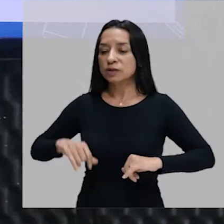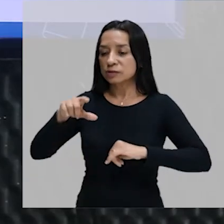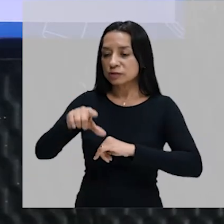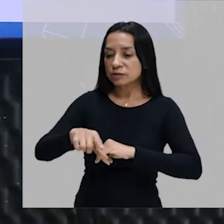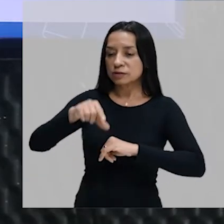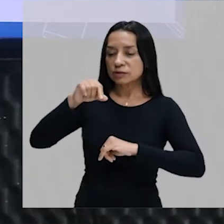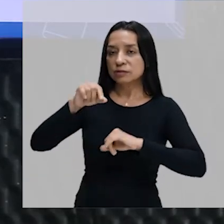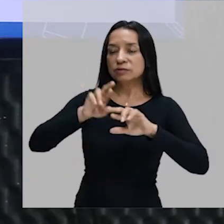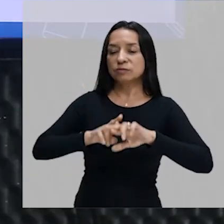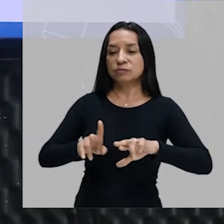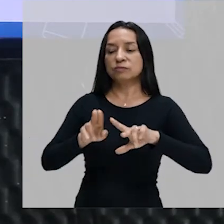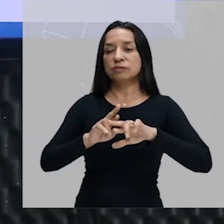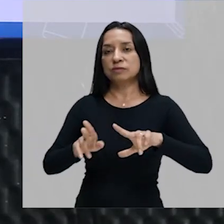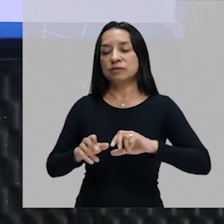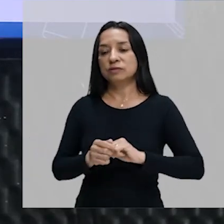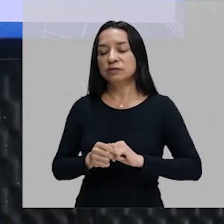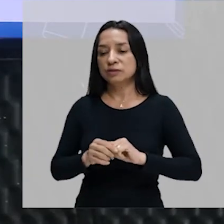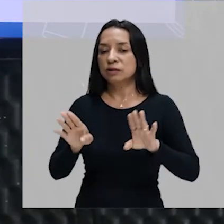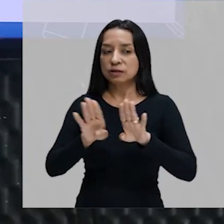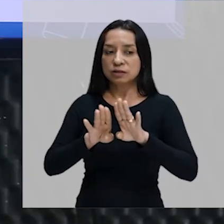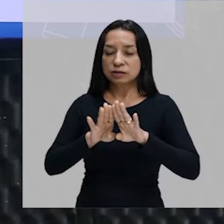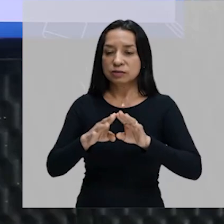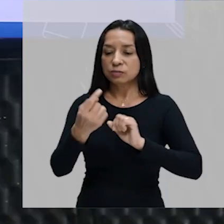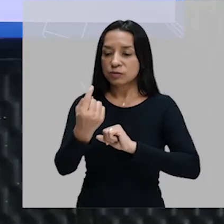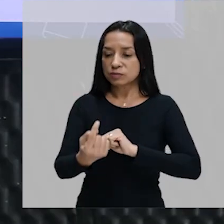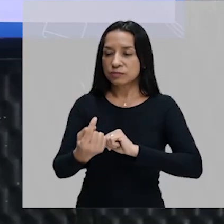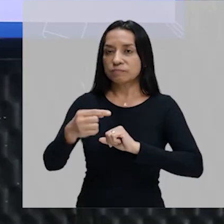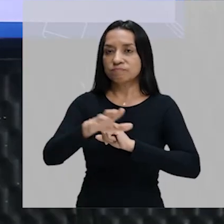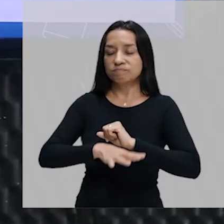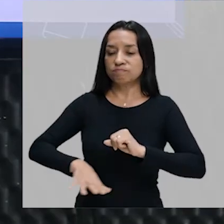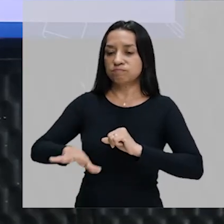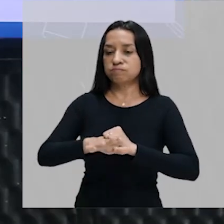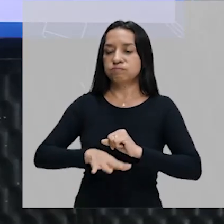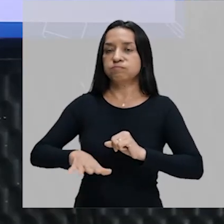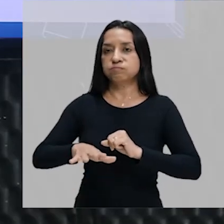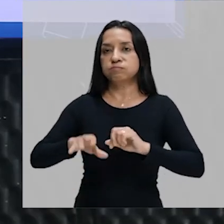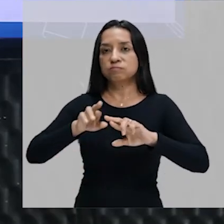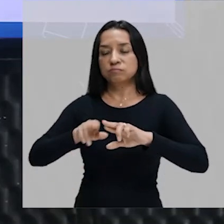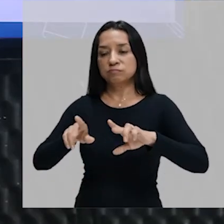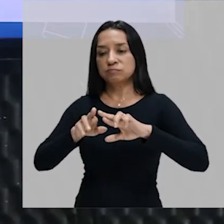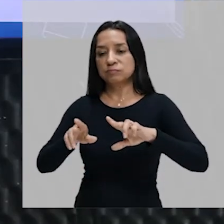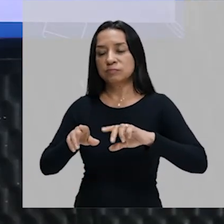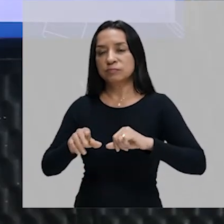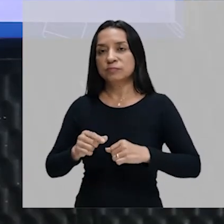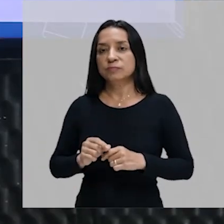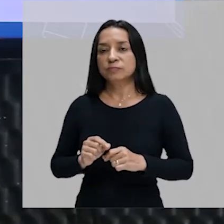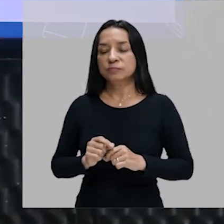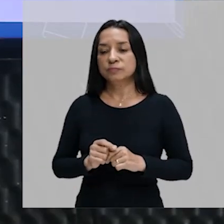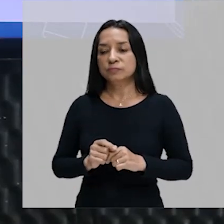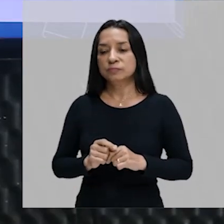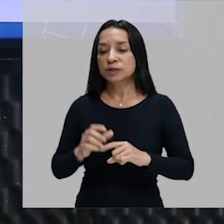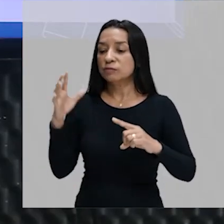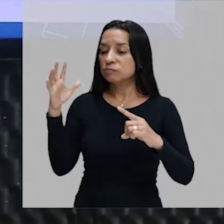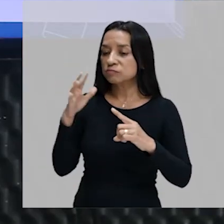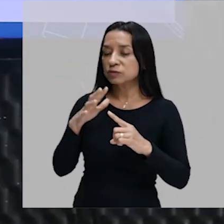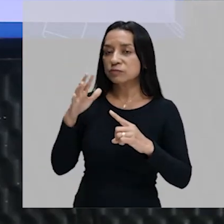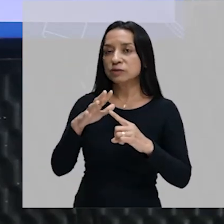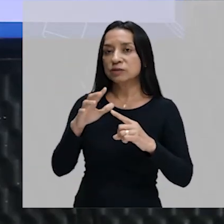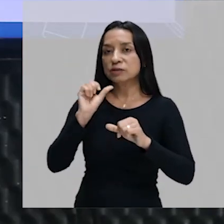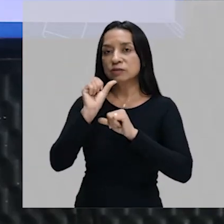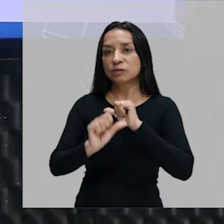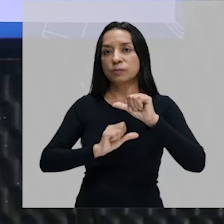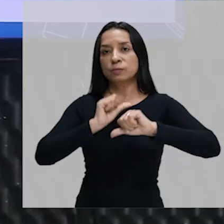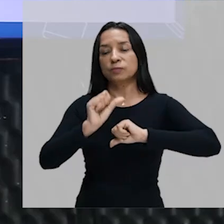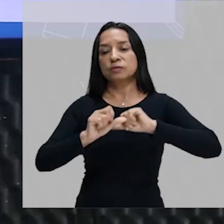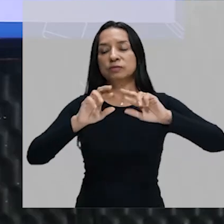seletivas diferentes e também os indivíduos que vivem nesses ambientes diferentes, eles estarão submetidos a